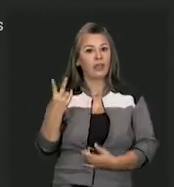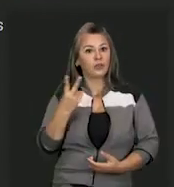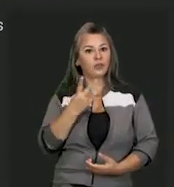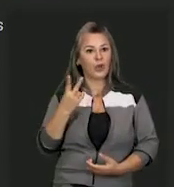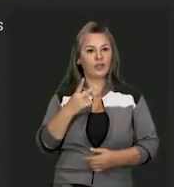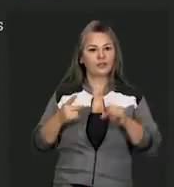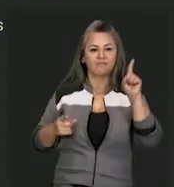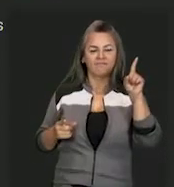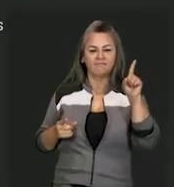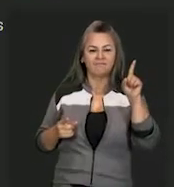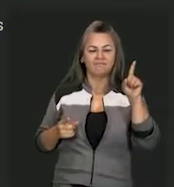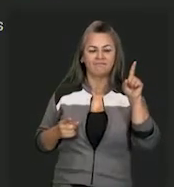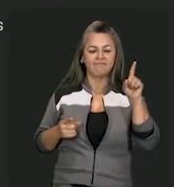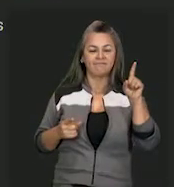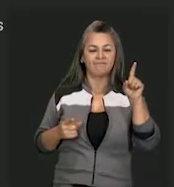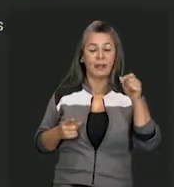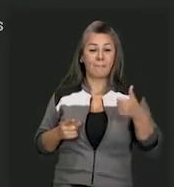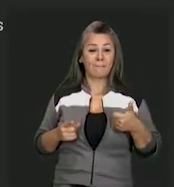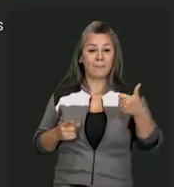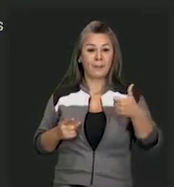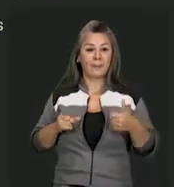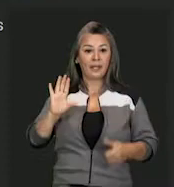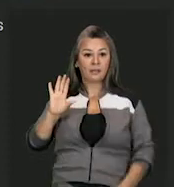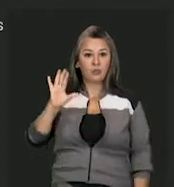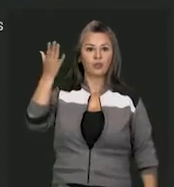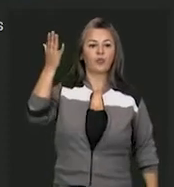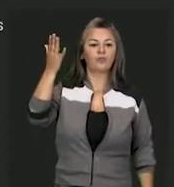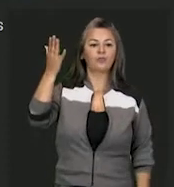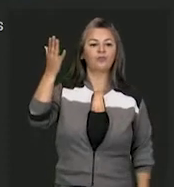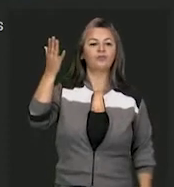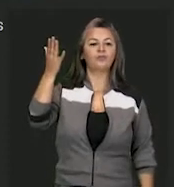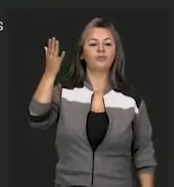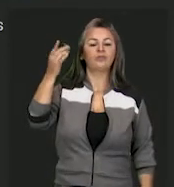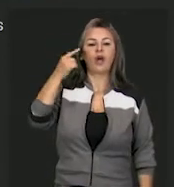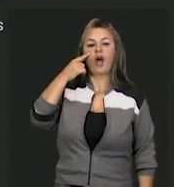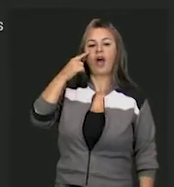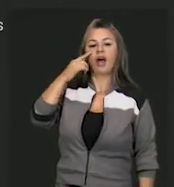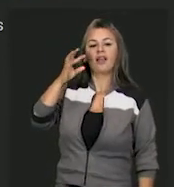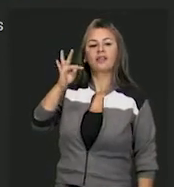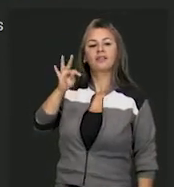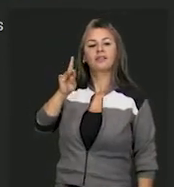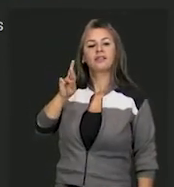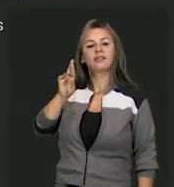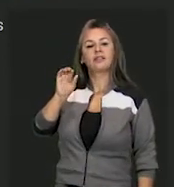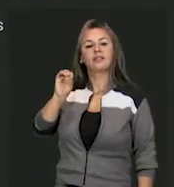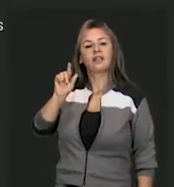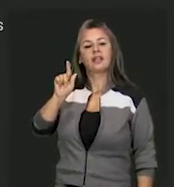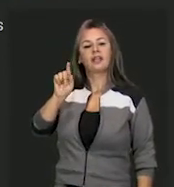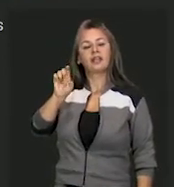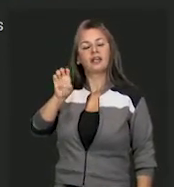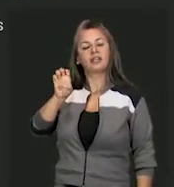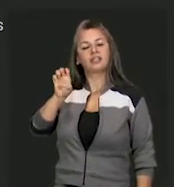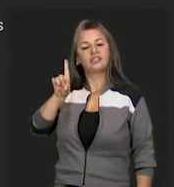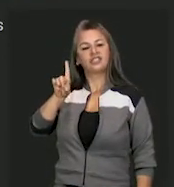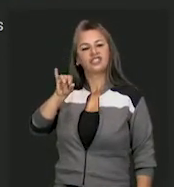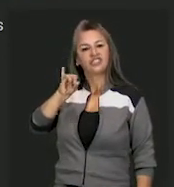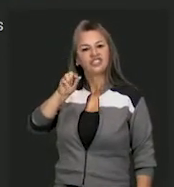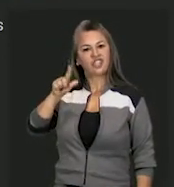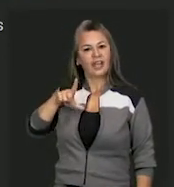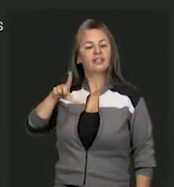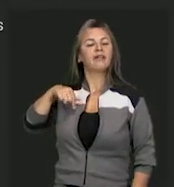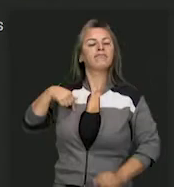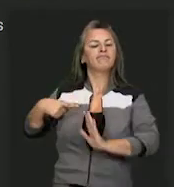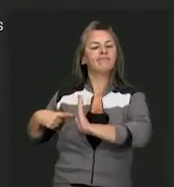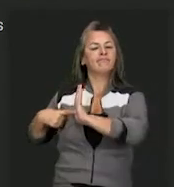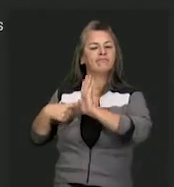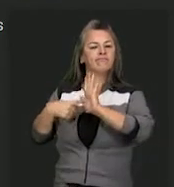Bom, na tragédia, o principal objetivo é uma transgressão da ordem social ou familiar.